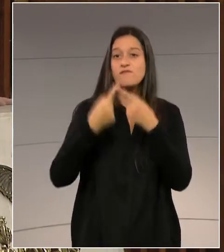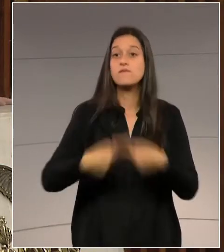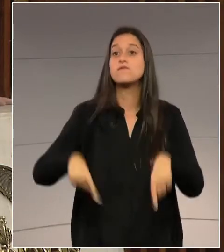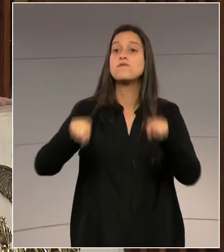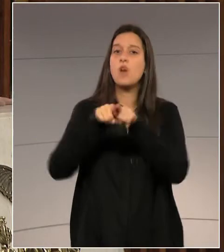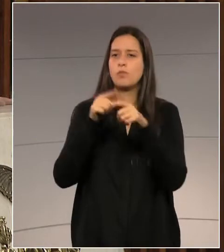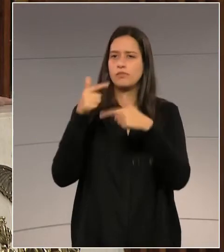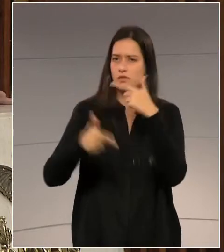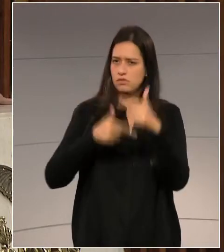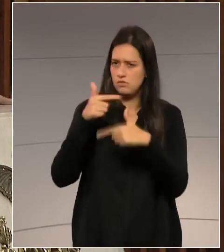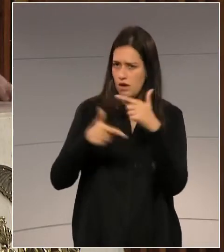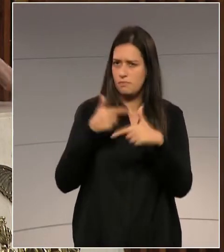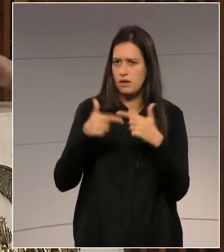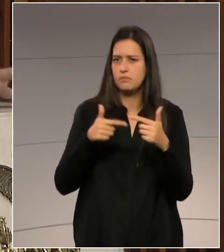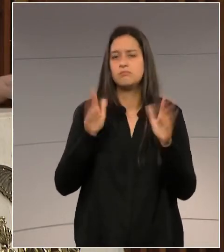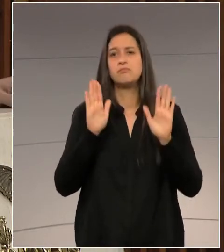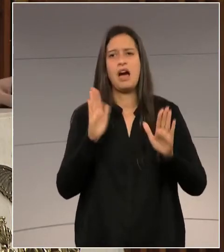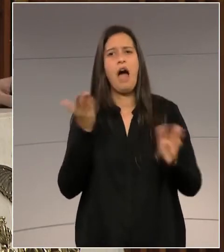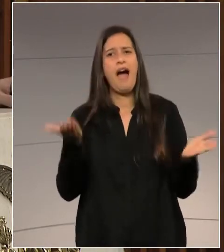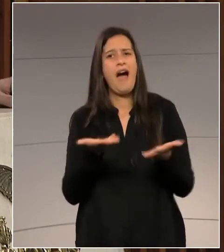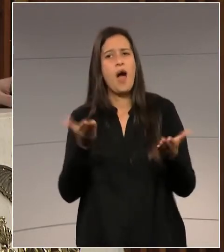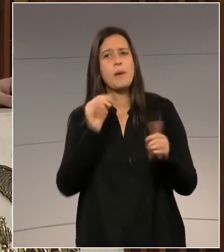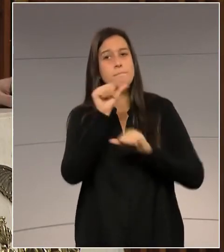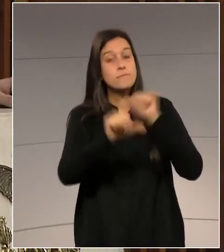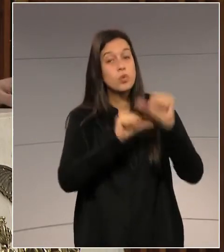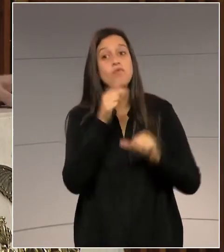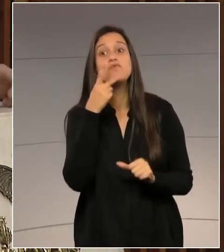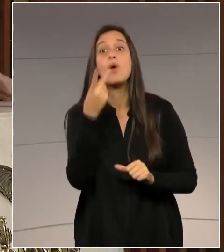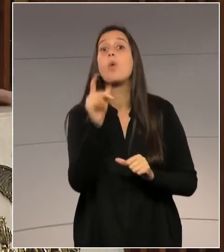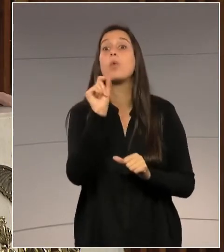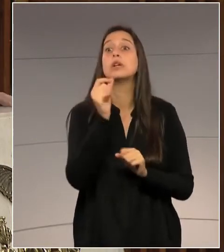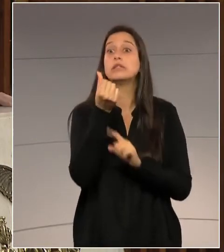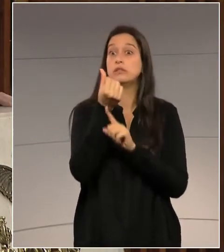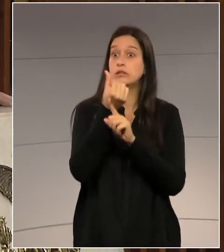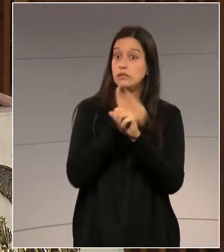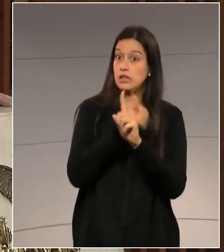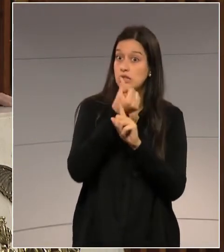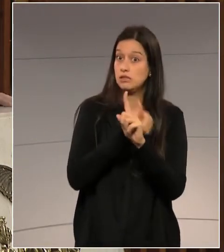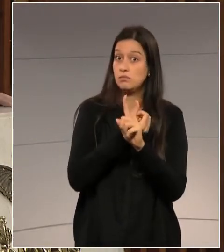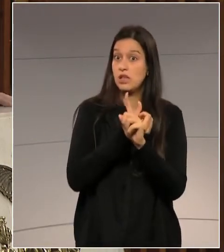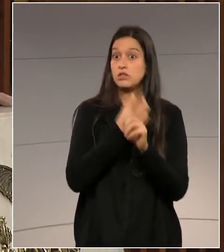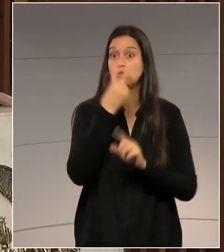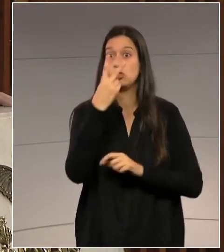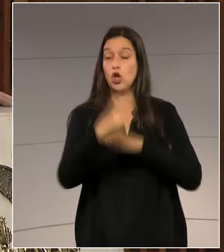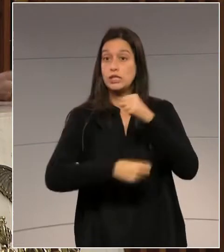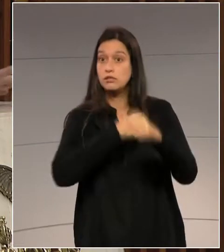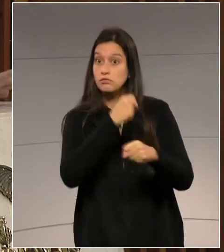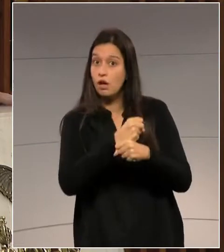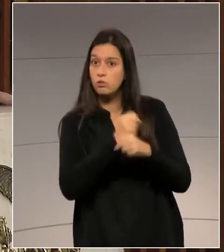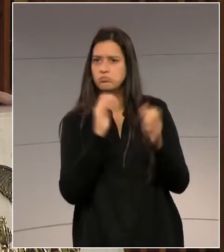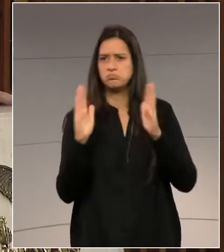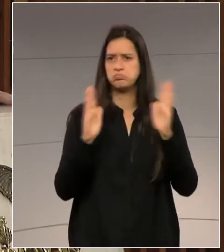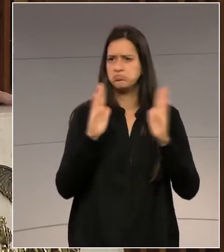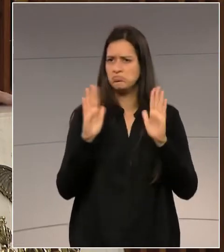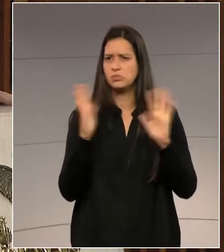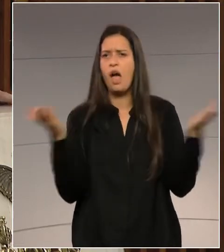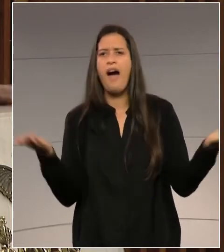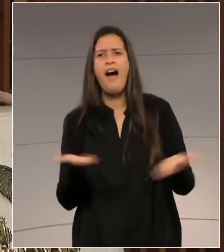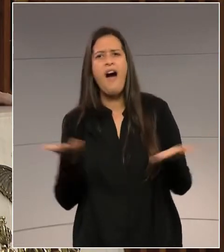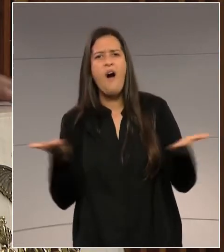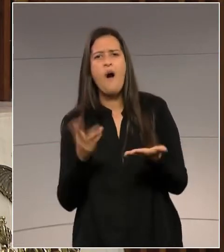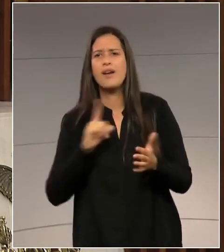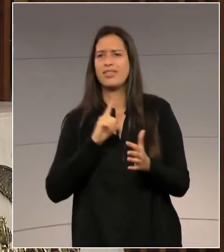não tem projeto além do único projeto que tem hoje é falar mal do pt e do governo lula